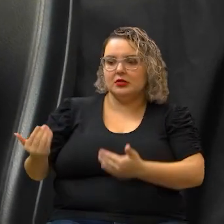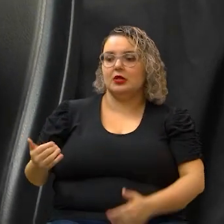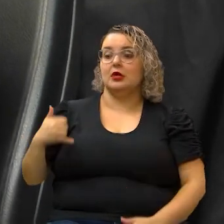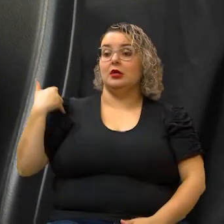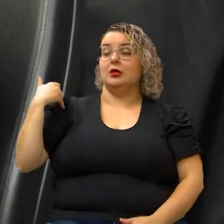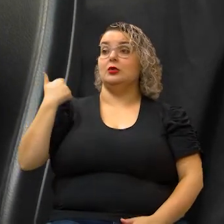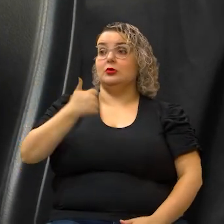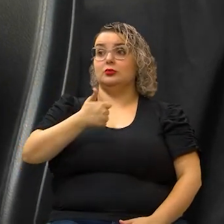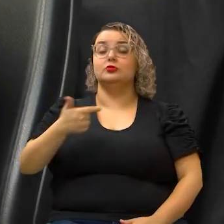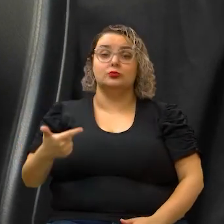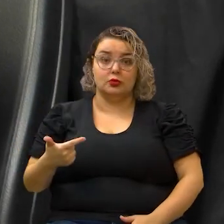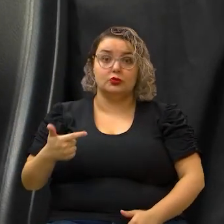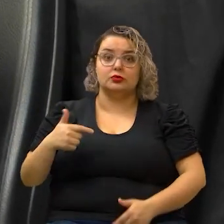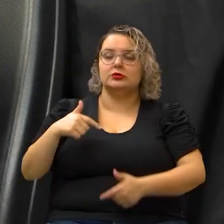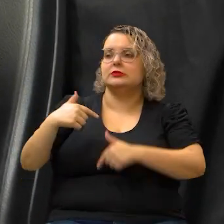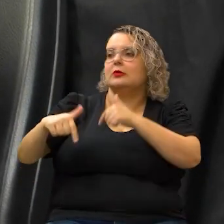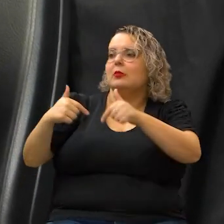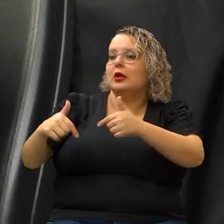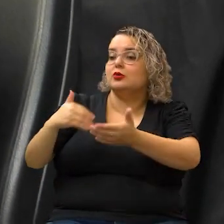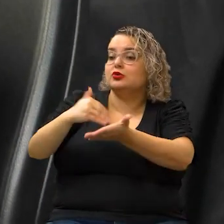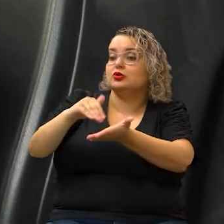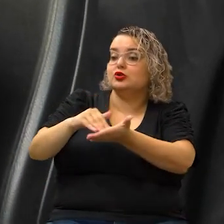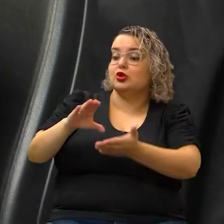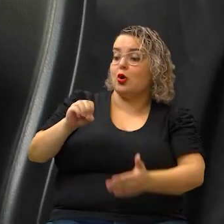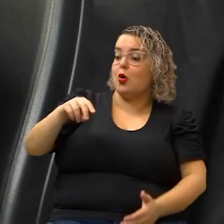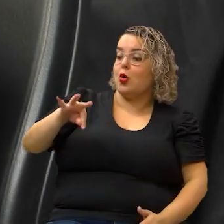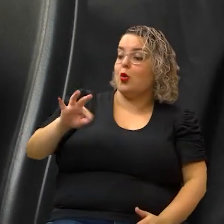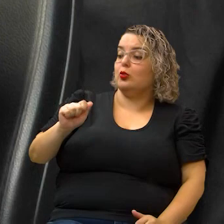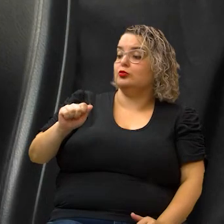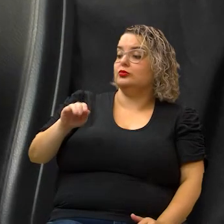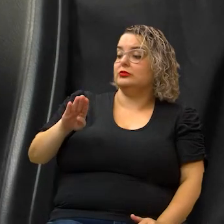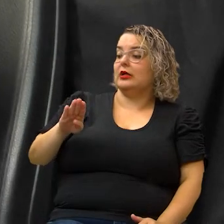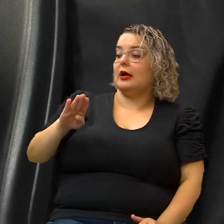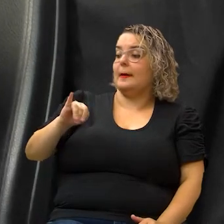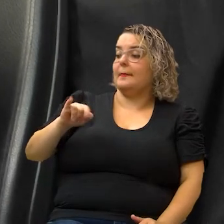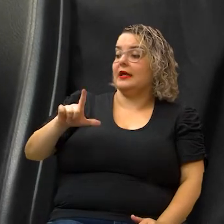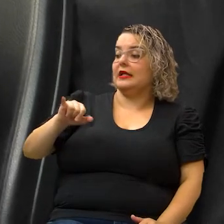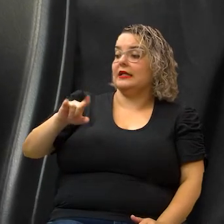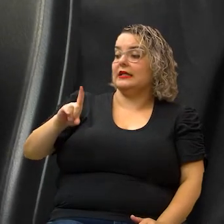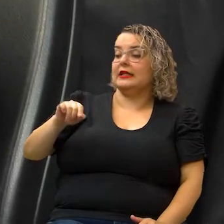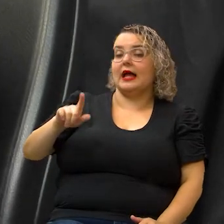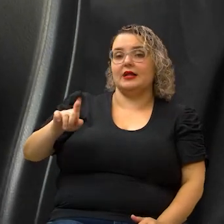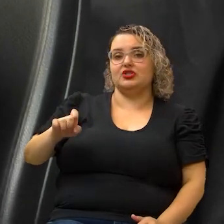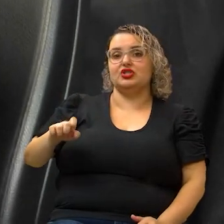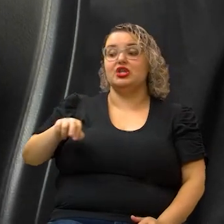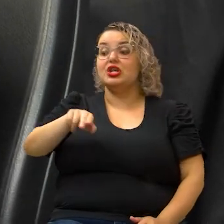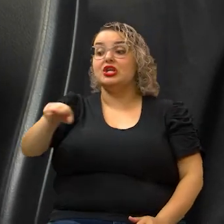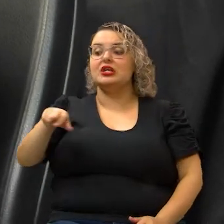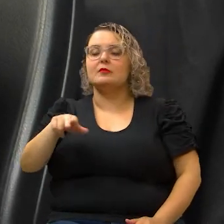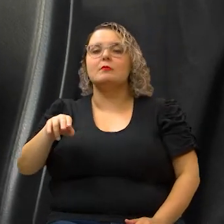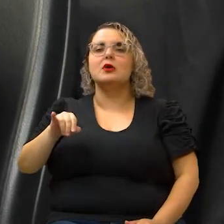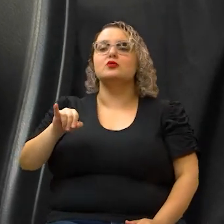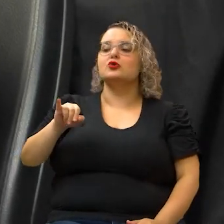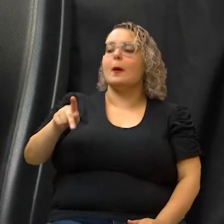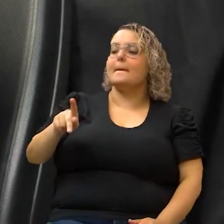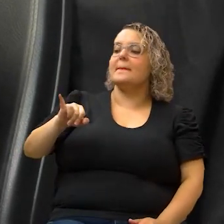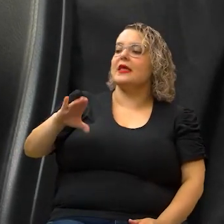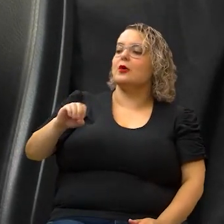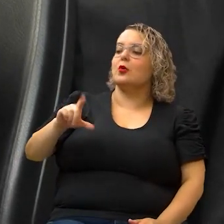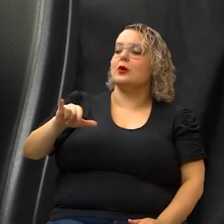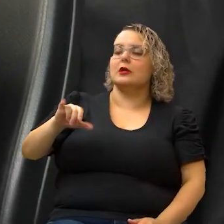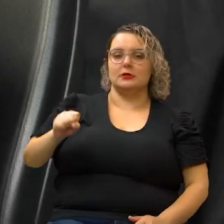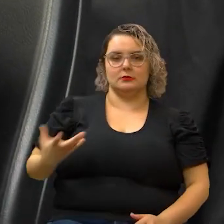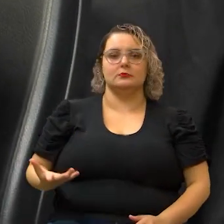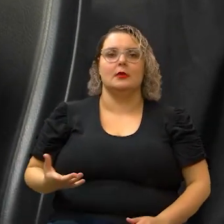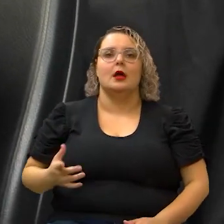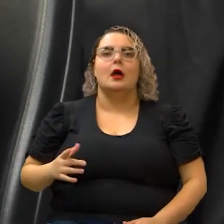no escritório de contabilidade. Escritório Irmãos Pícolos era o nome do escritório. E eu fiquei até os 18 anos. Aos 18 anos, quando eu